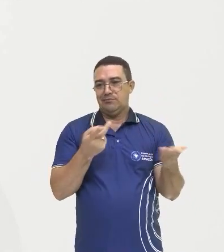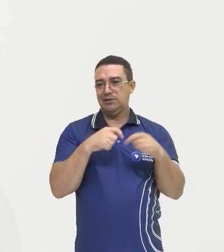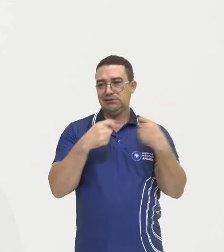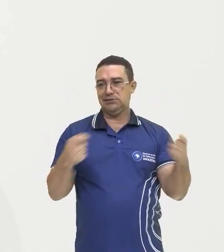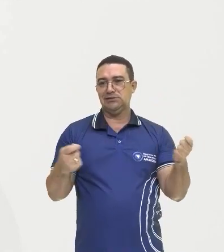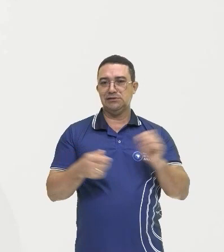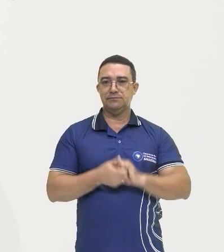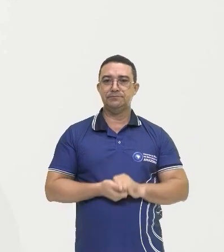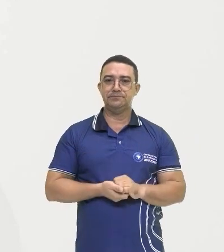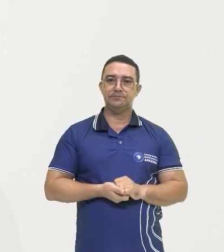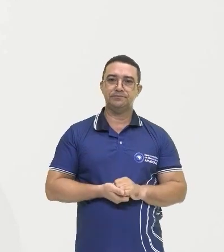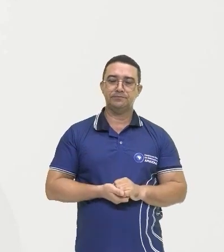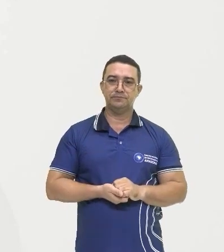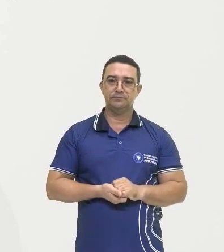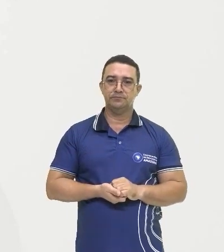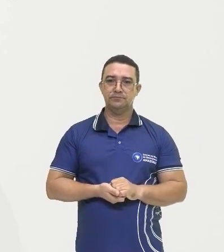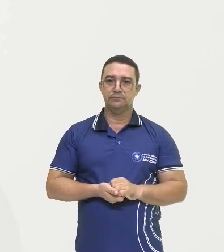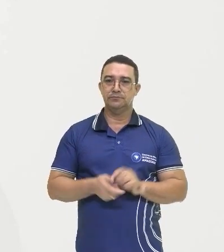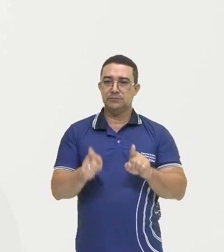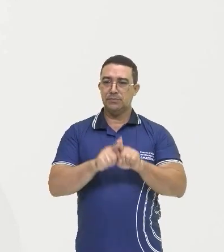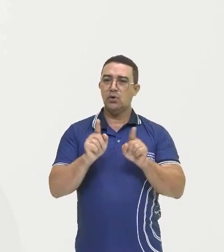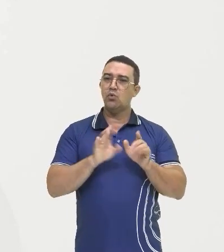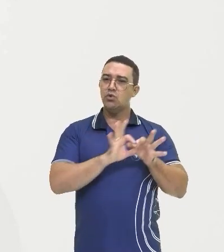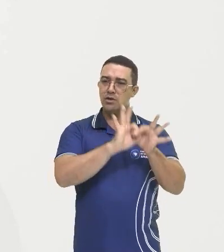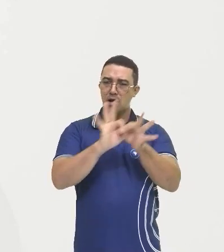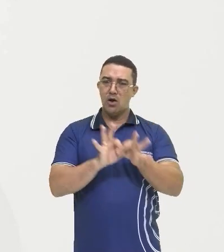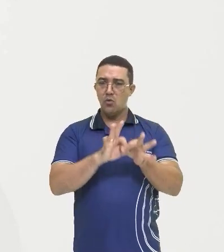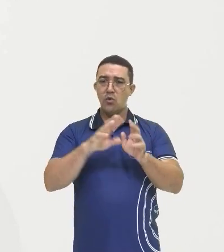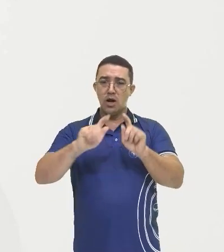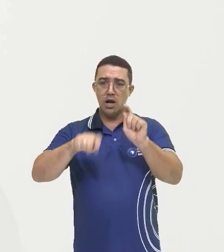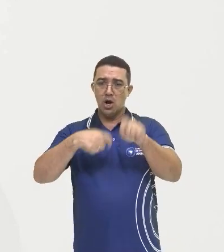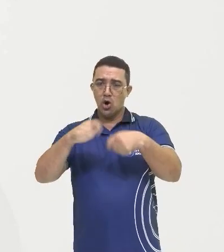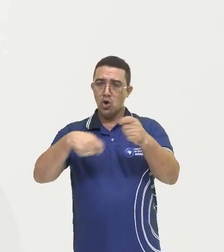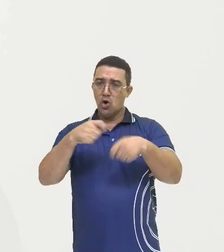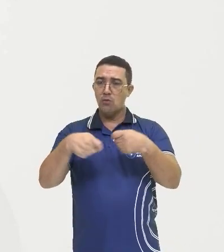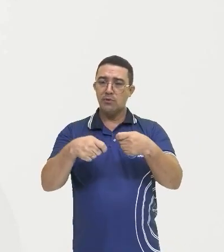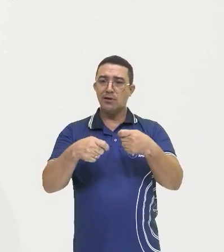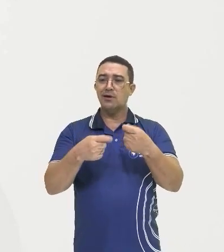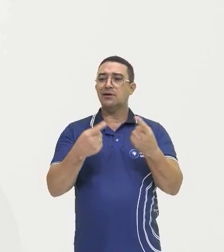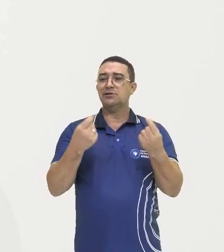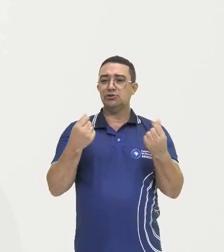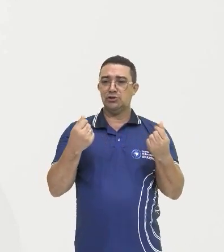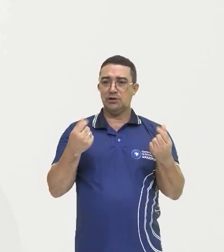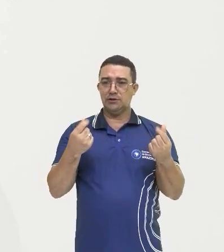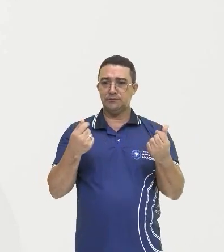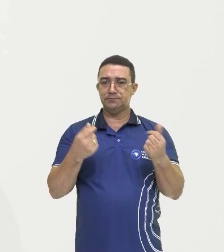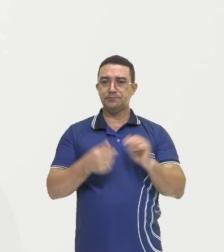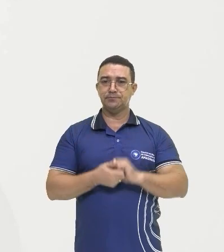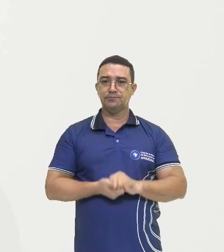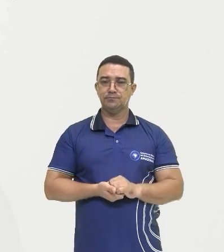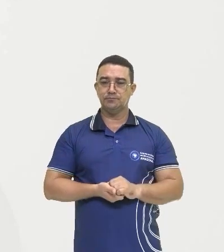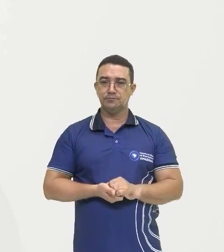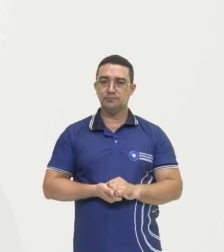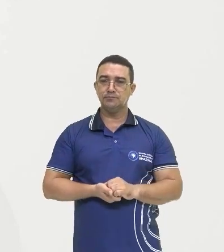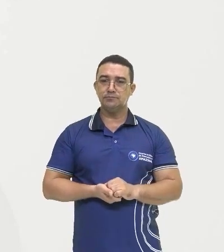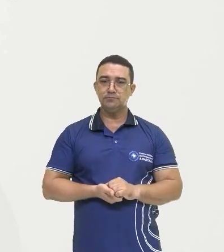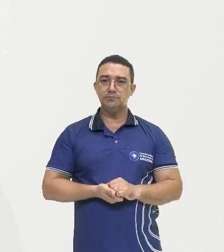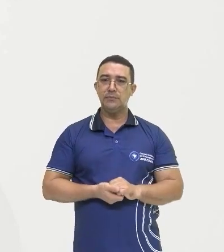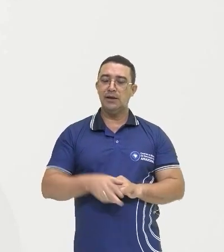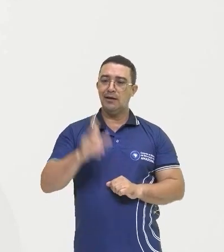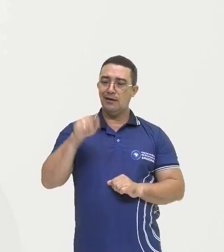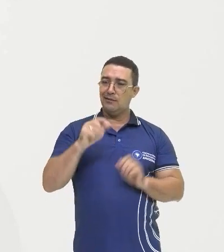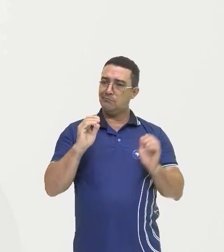e Monetária, tá bem, que é o estágio mais avançado de desenvolvimento de um bloco econômico que a gente